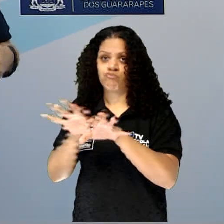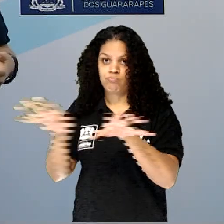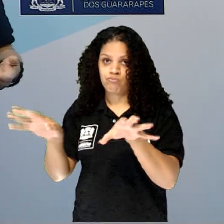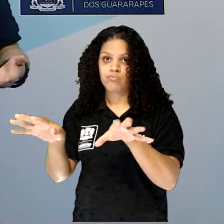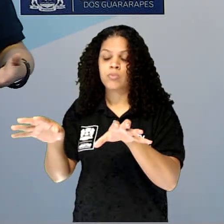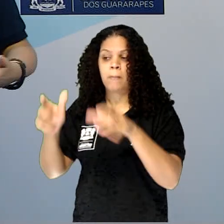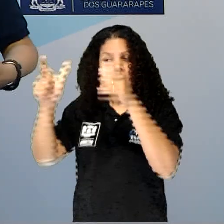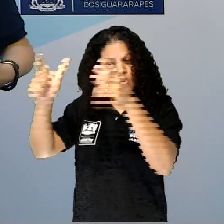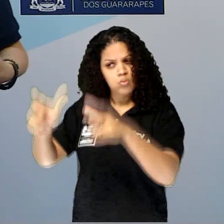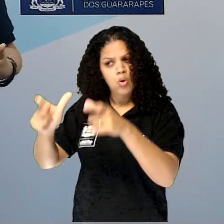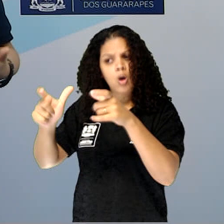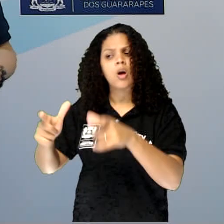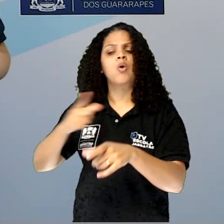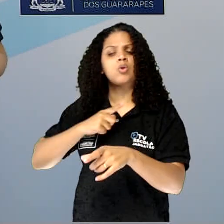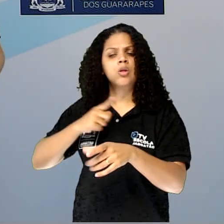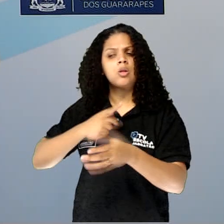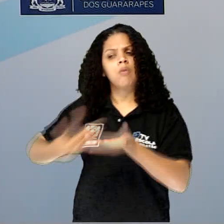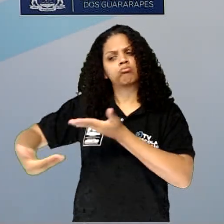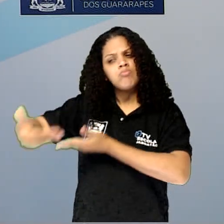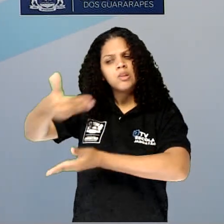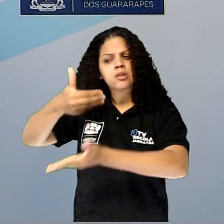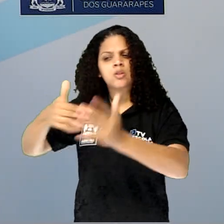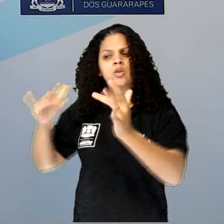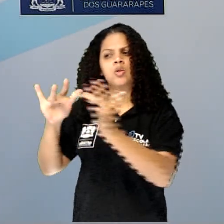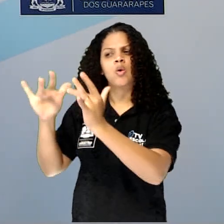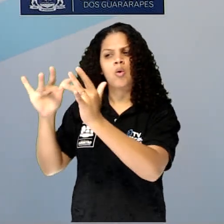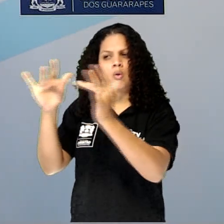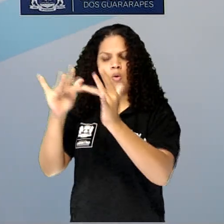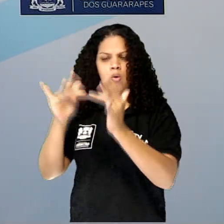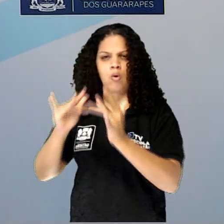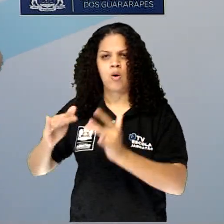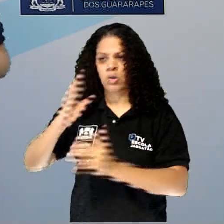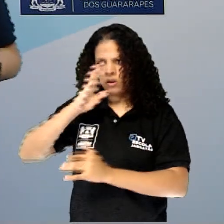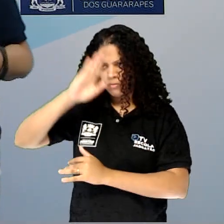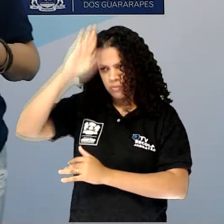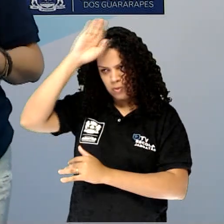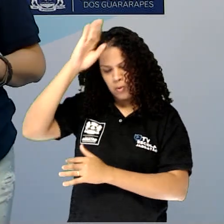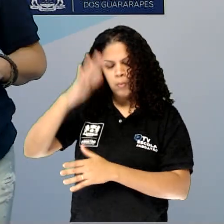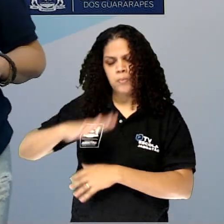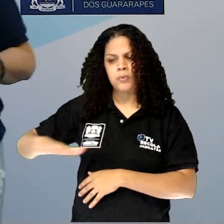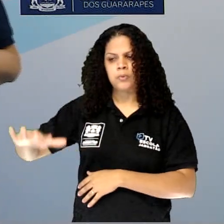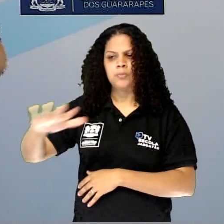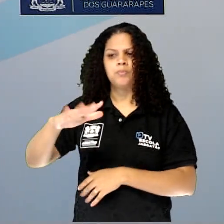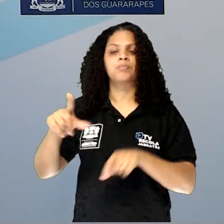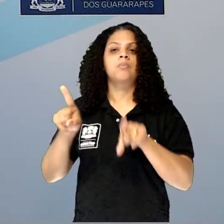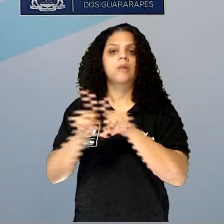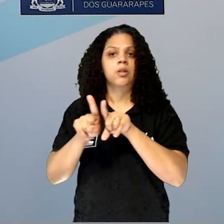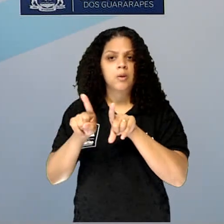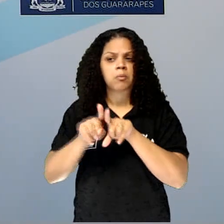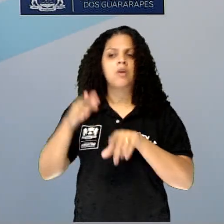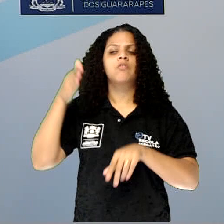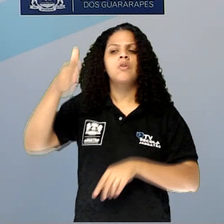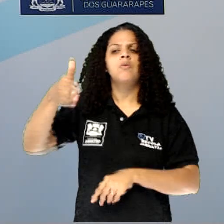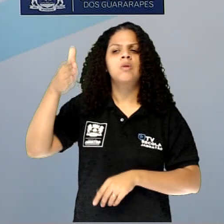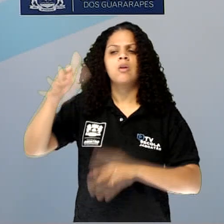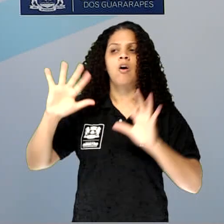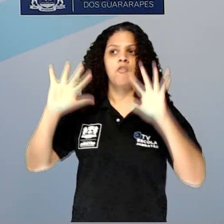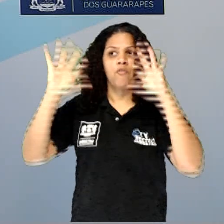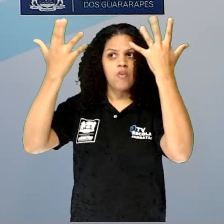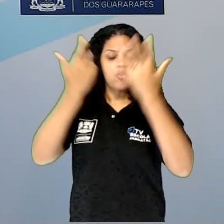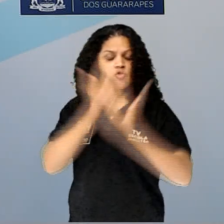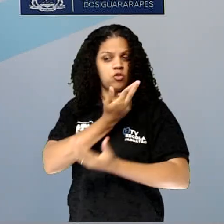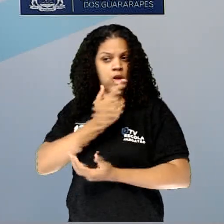um local onde havia uma convivência entre eles. Elas frequentavam festas religiosas, né? As